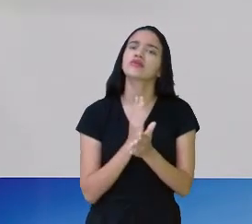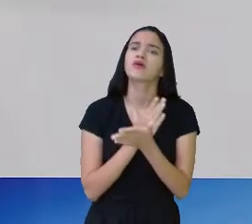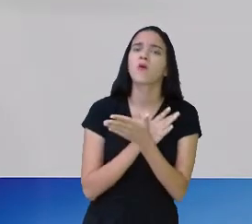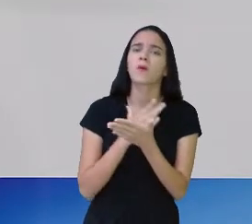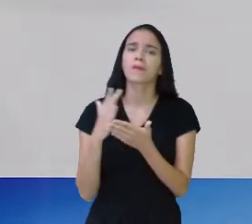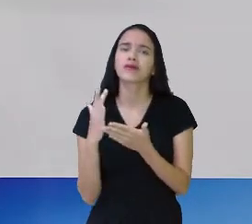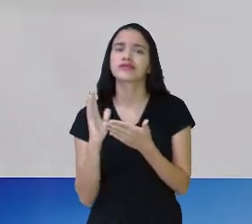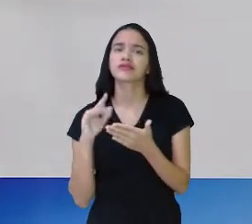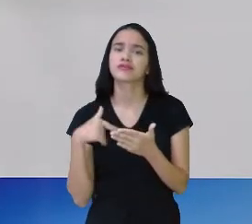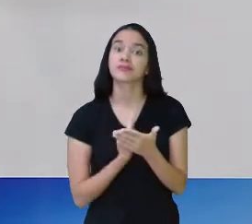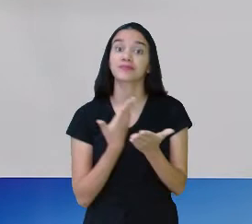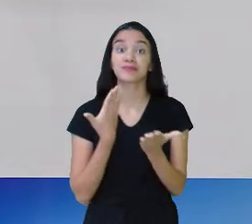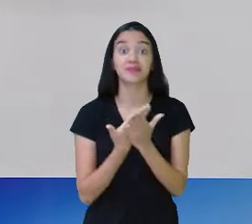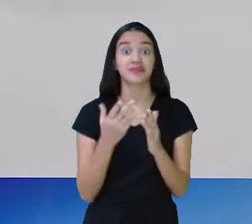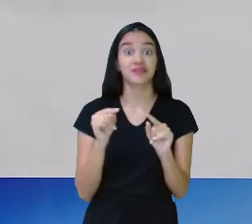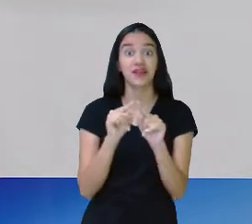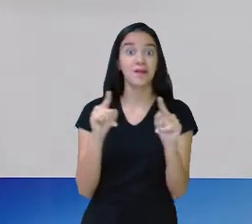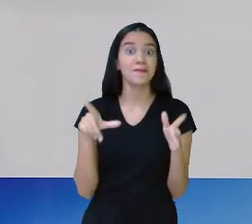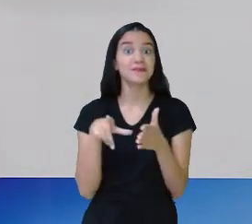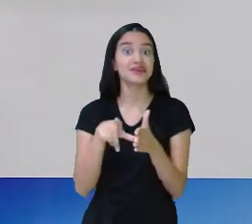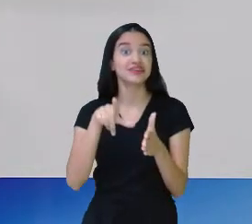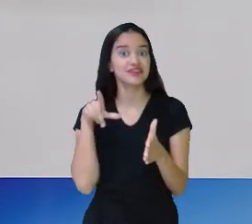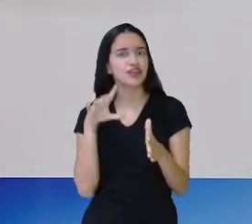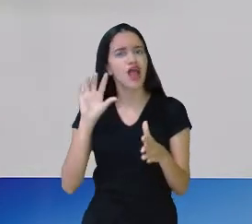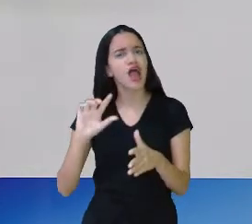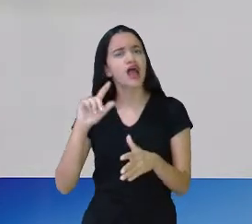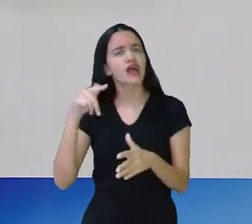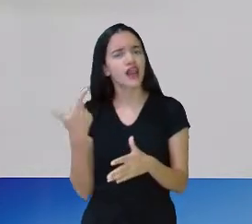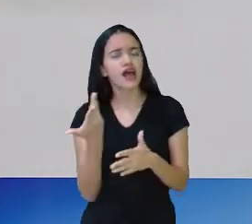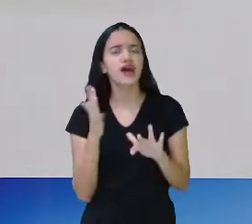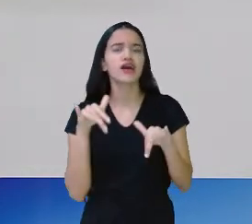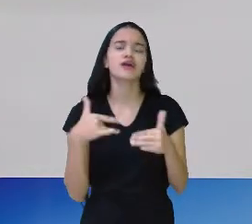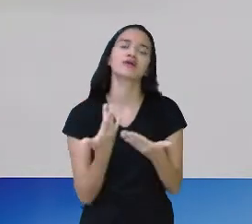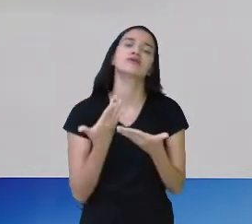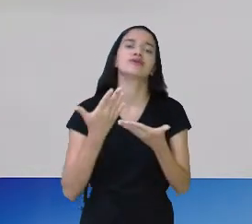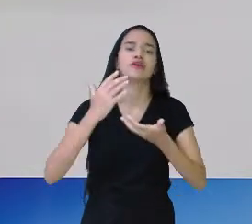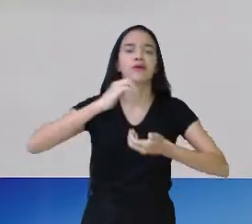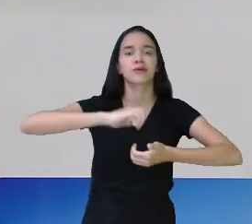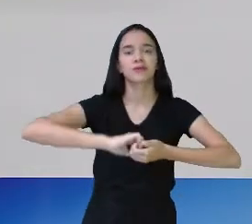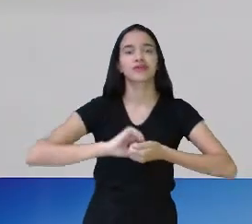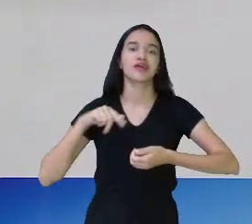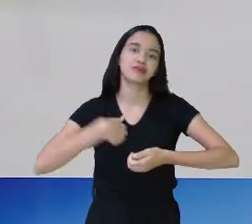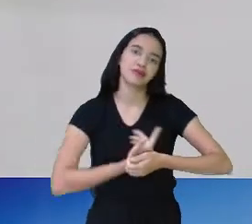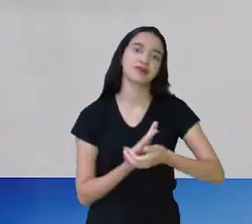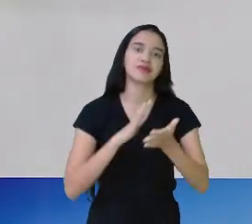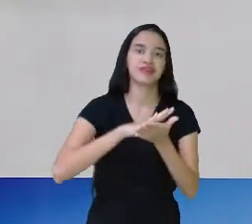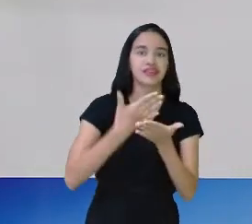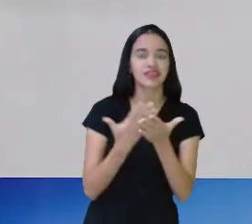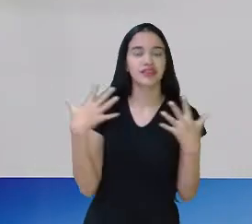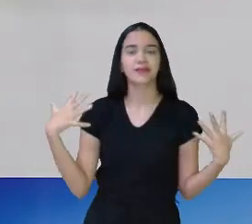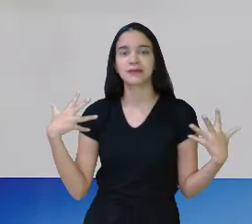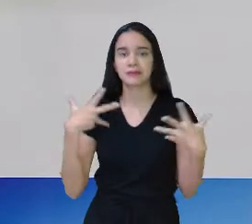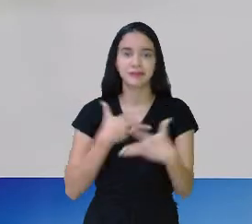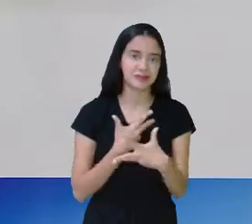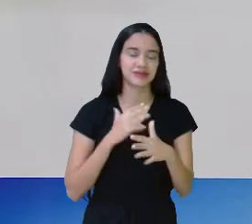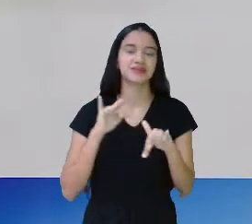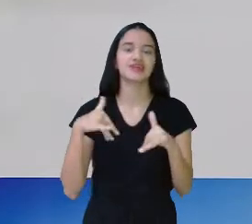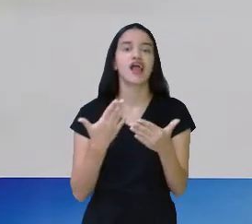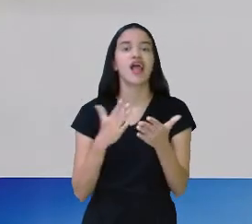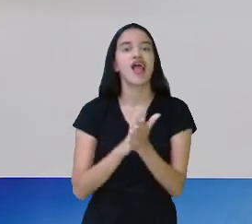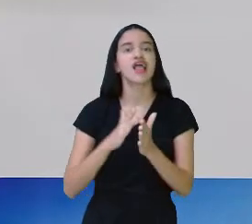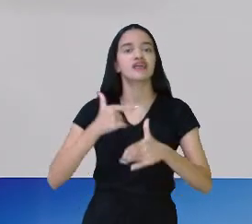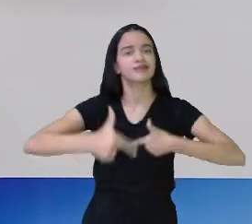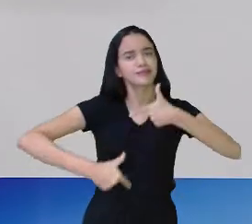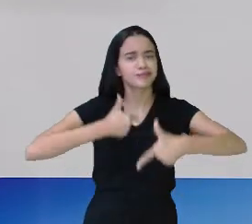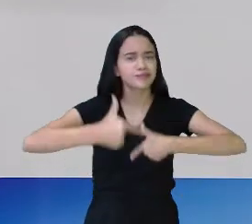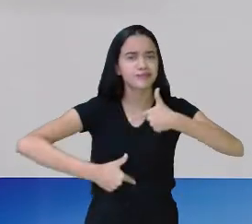começar a nossa aula. Antes, eu quero, claro, cumprimentar Midian, nossa intérprete maravilhosa de Libras. Esse trabalho